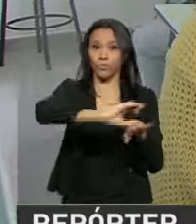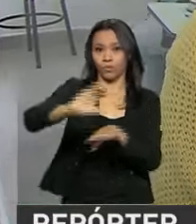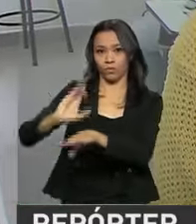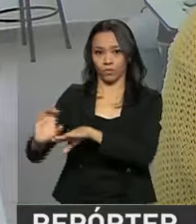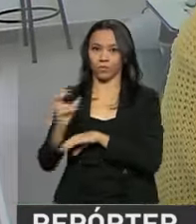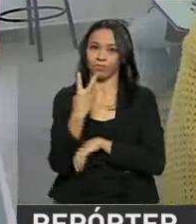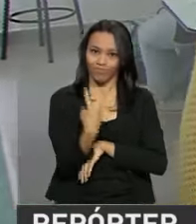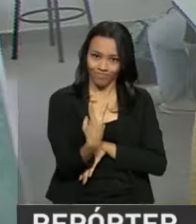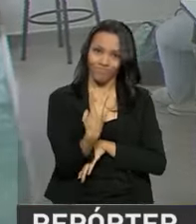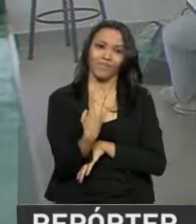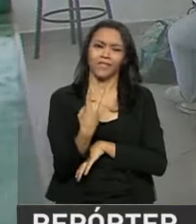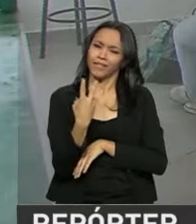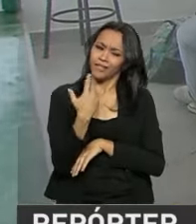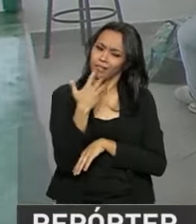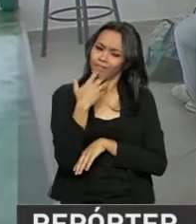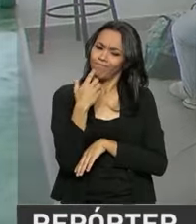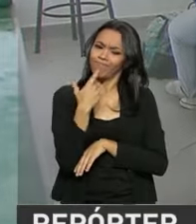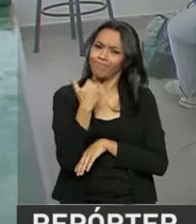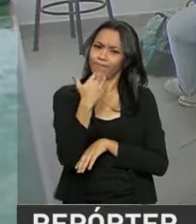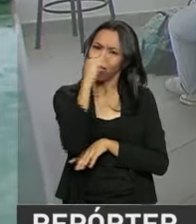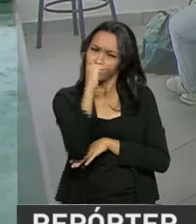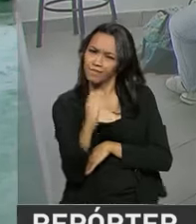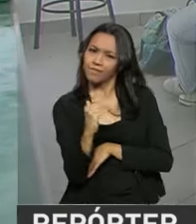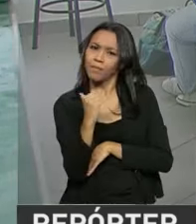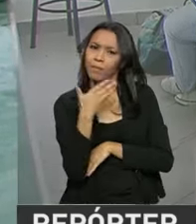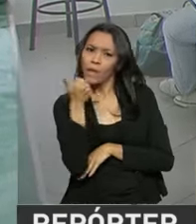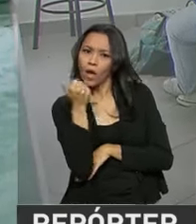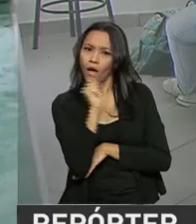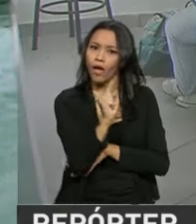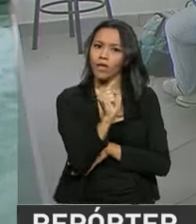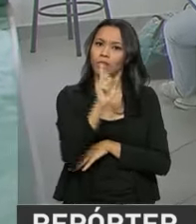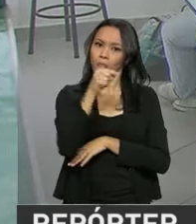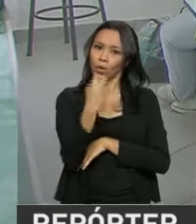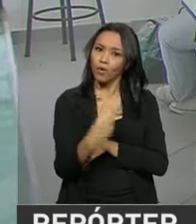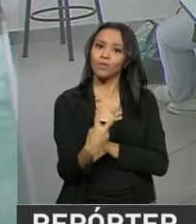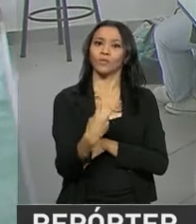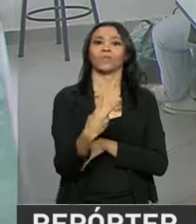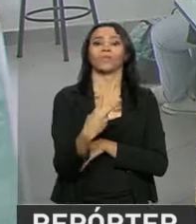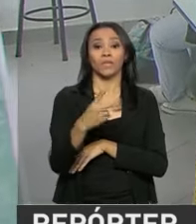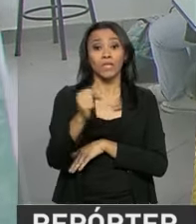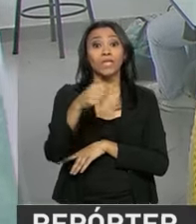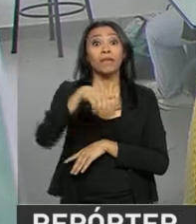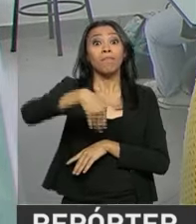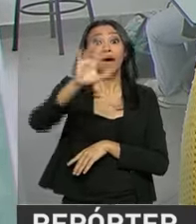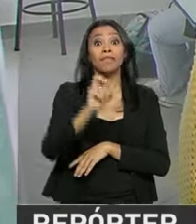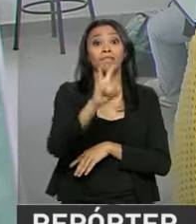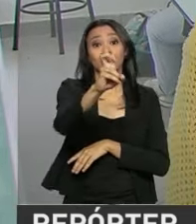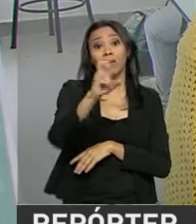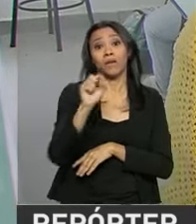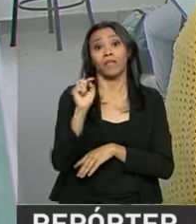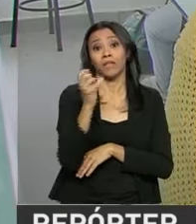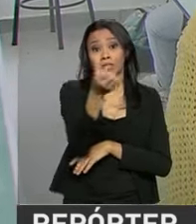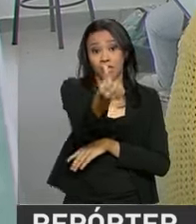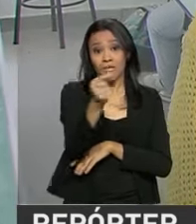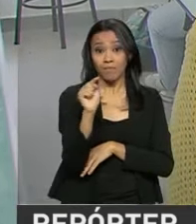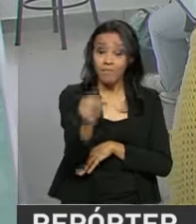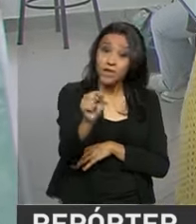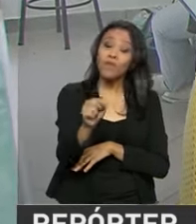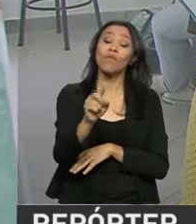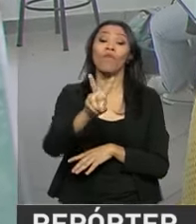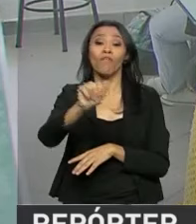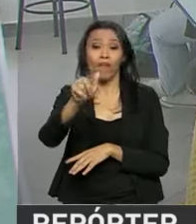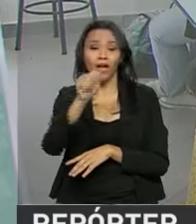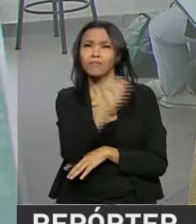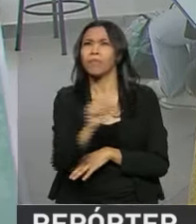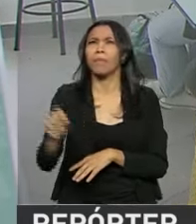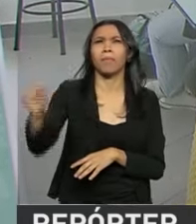de cursos, conforme a ordem de preferência. Serão mais de 56 mil vagas em 65 instituições públicas